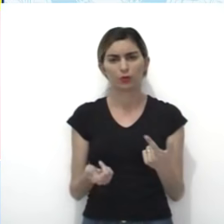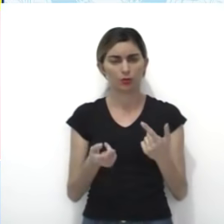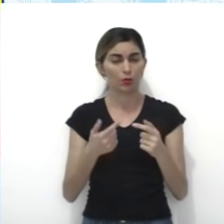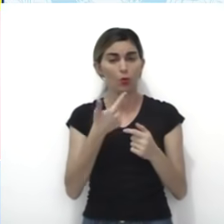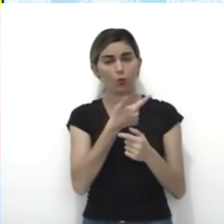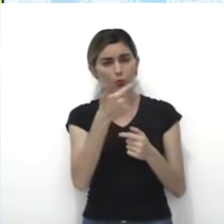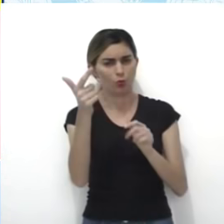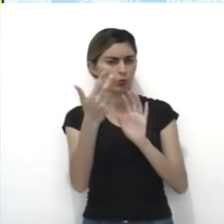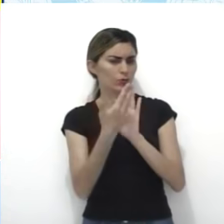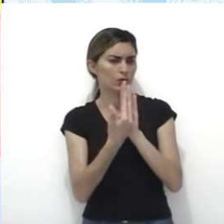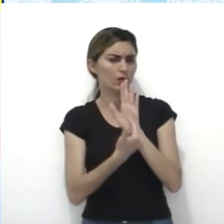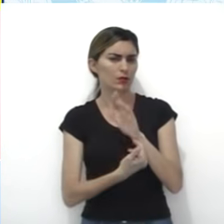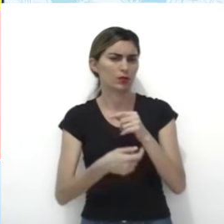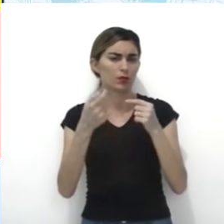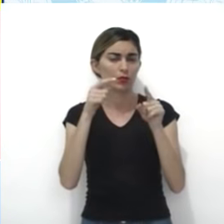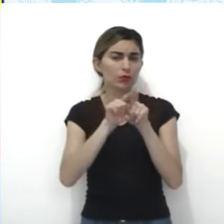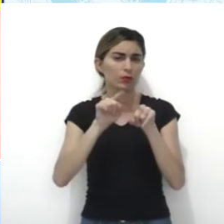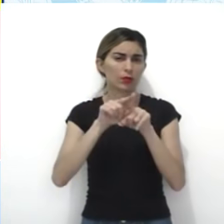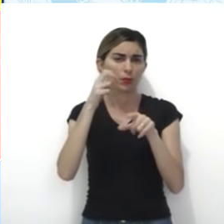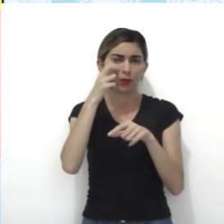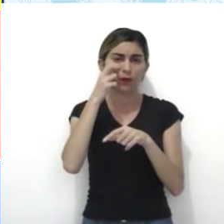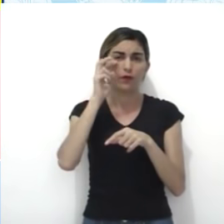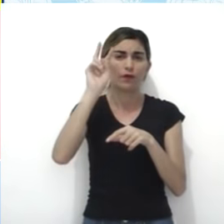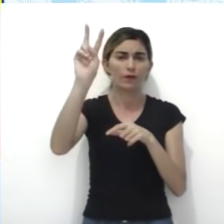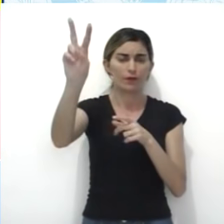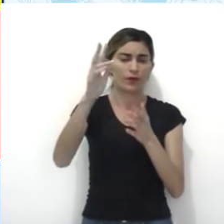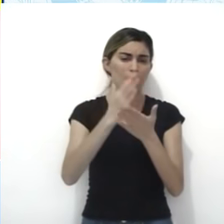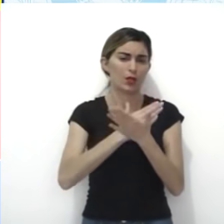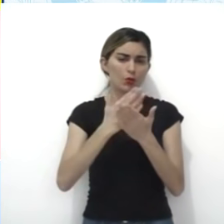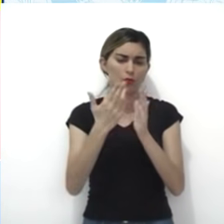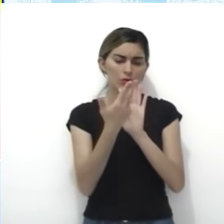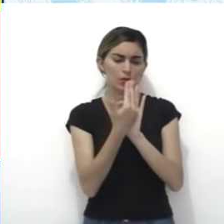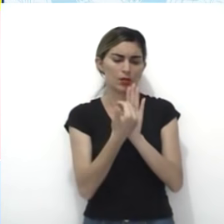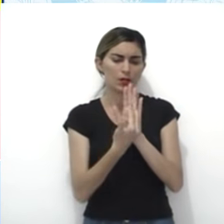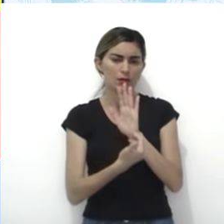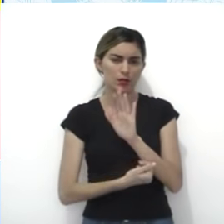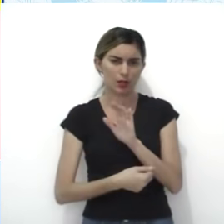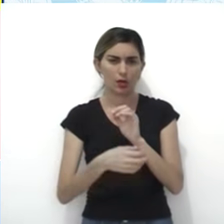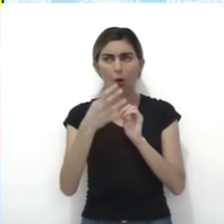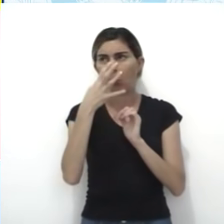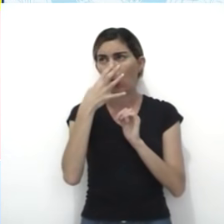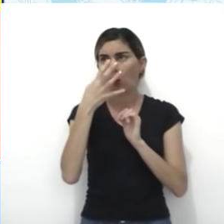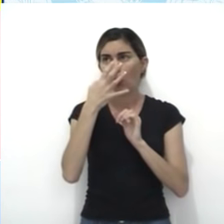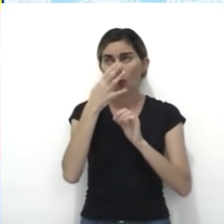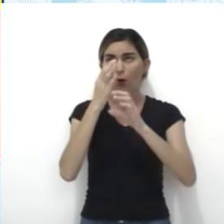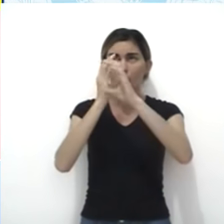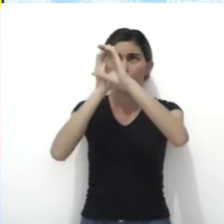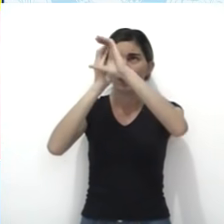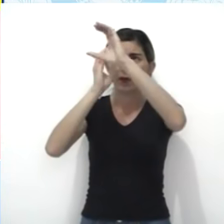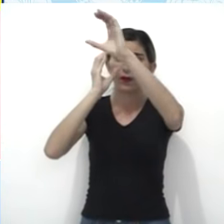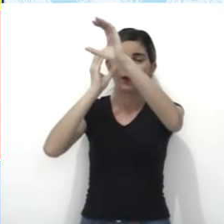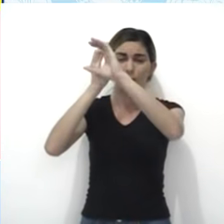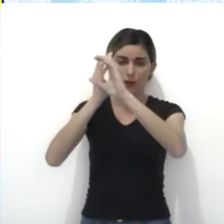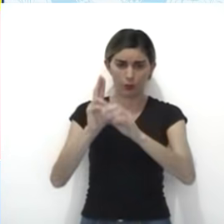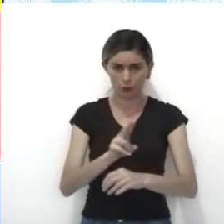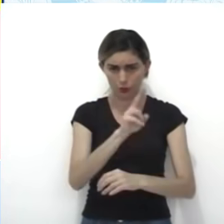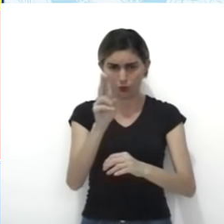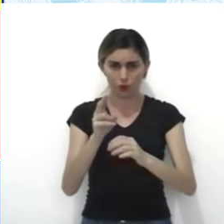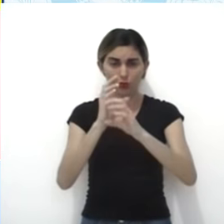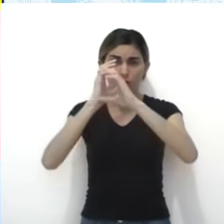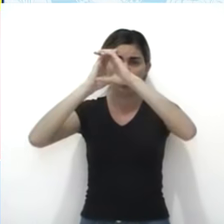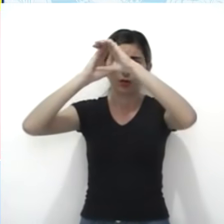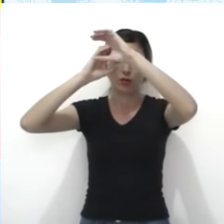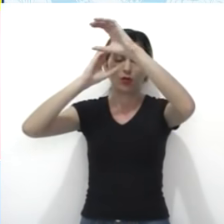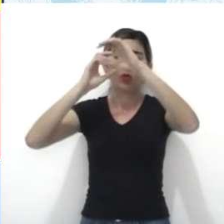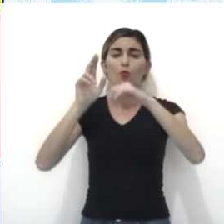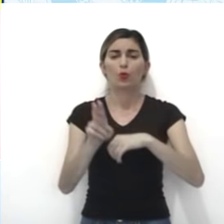outras coisas não tem imagem a gente também vê alguns desenhos feitos na observação de galileu quando ele